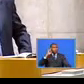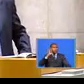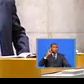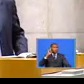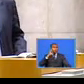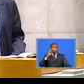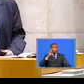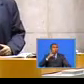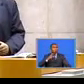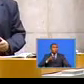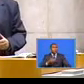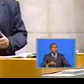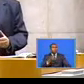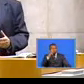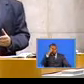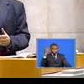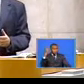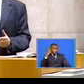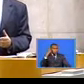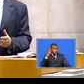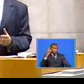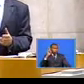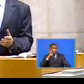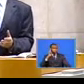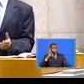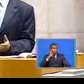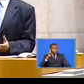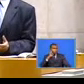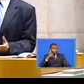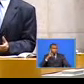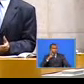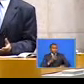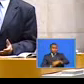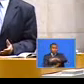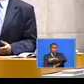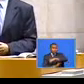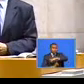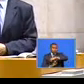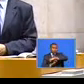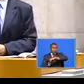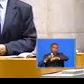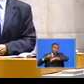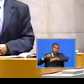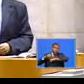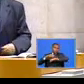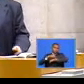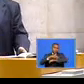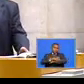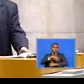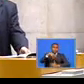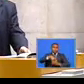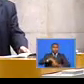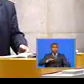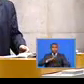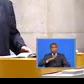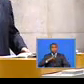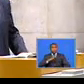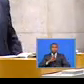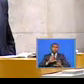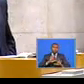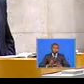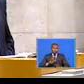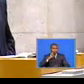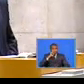de paulistanos, melhor dizendo, cruzam as pontes e os viadutos da nossa cidade. Mas o